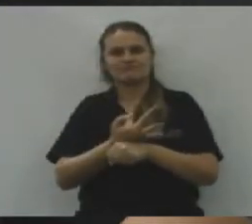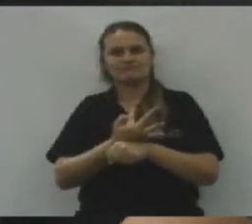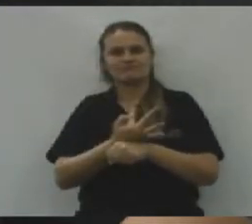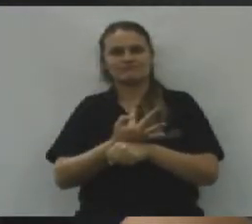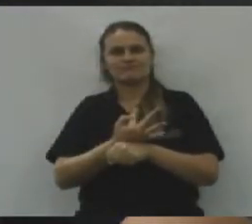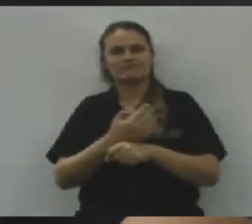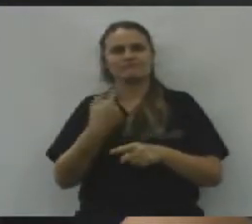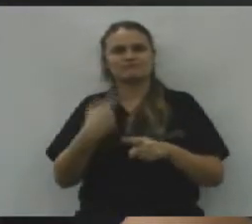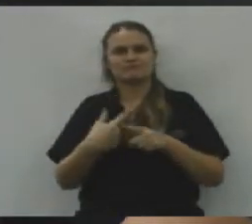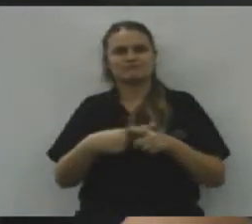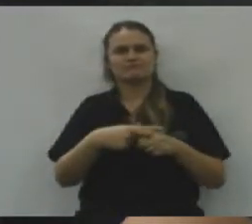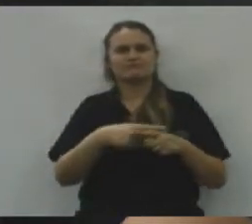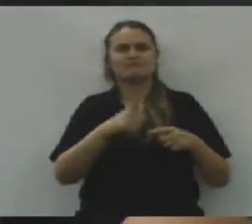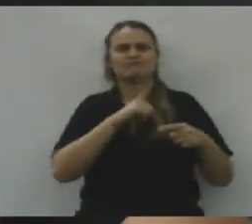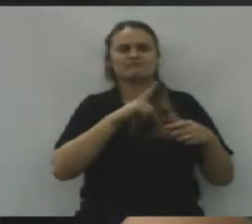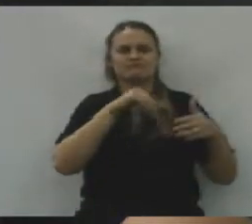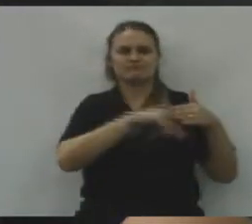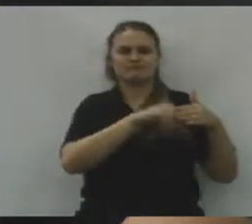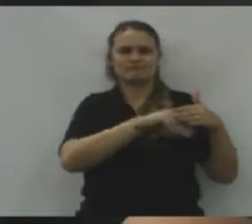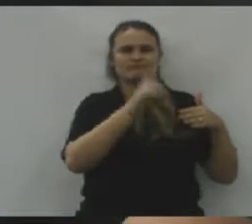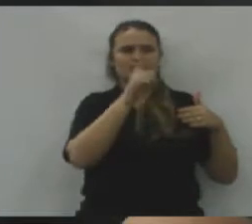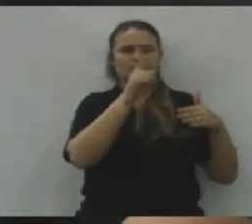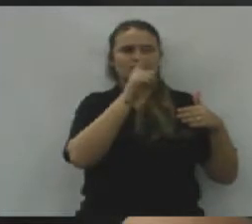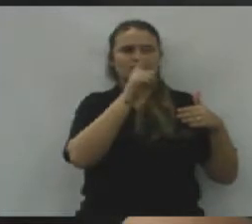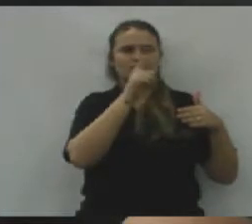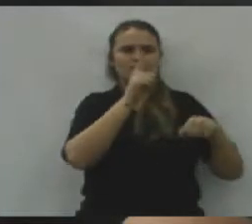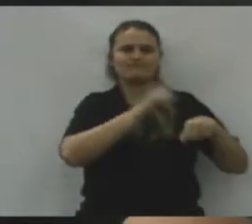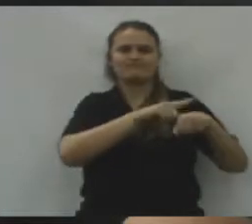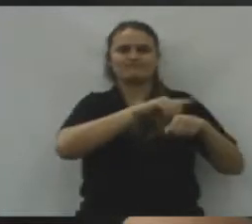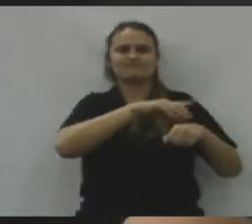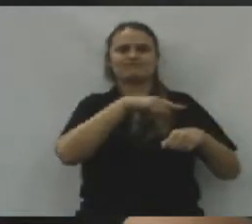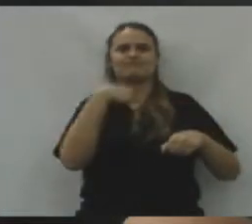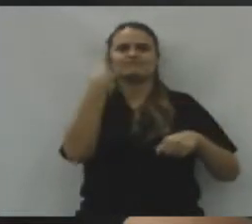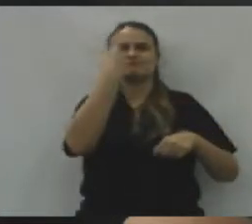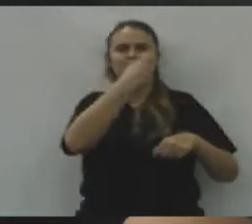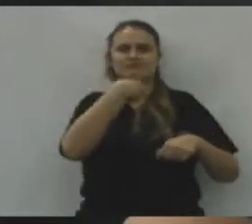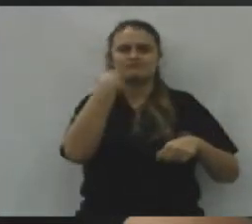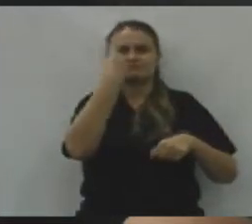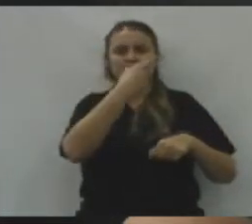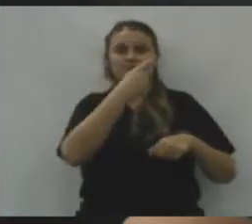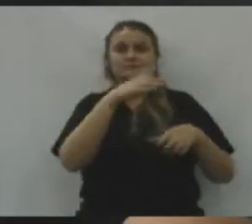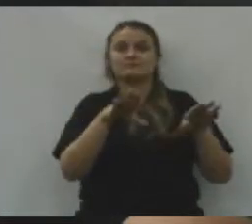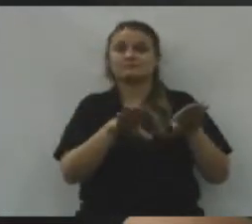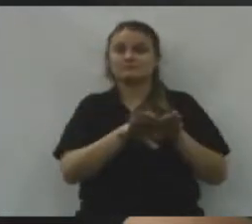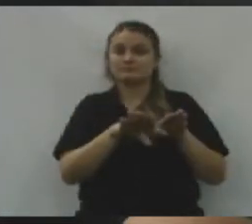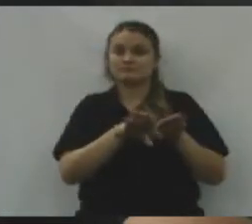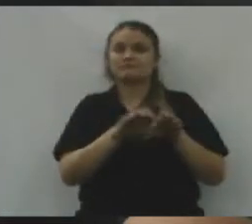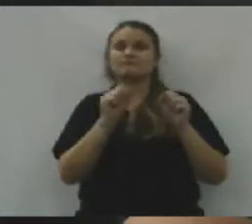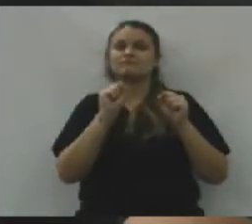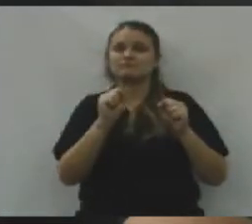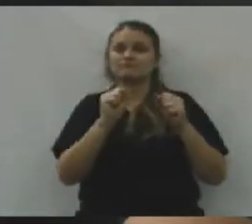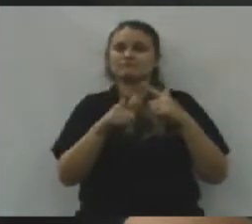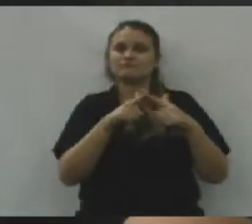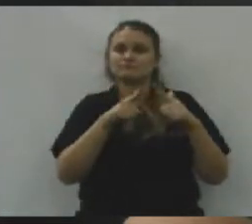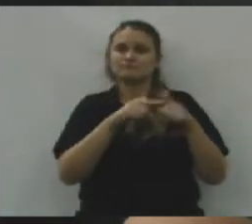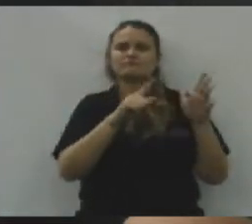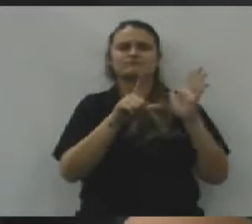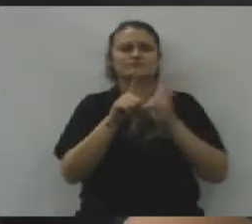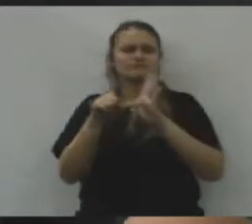de água em estoque num período tão longo. Assim como isso poderá afetar o